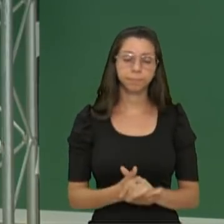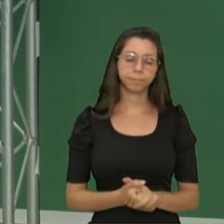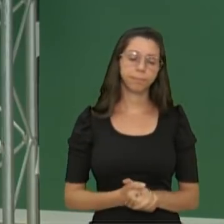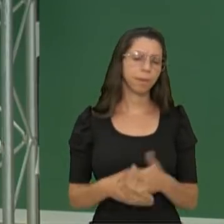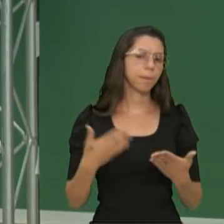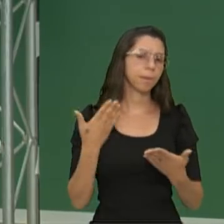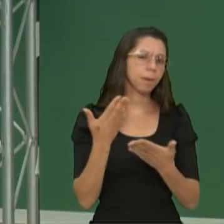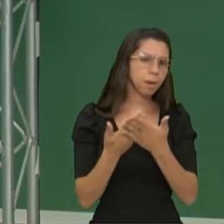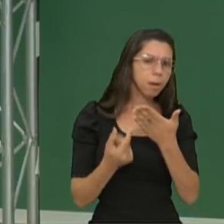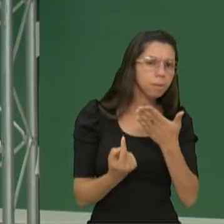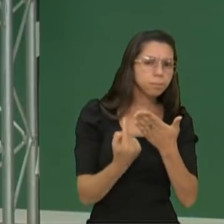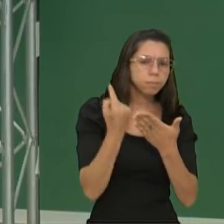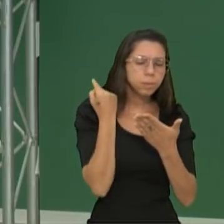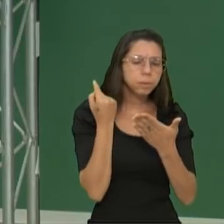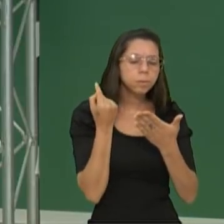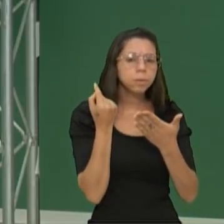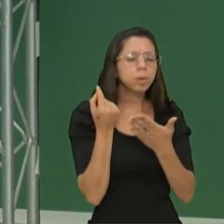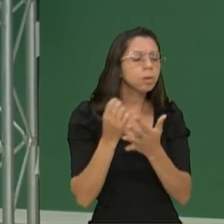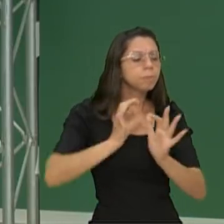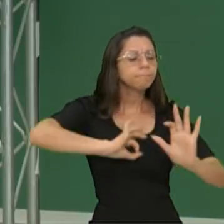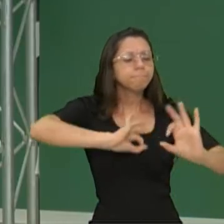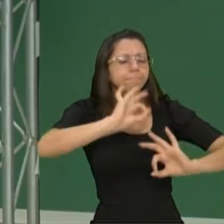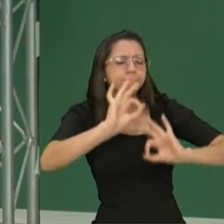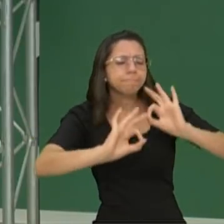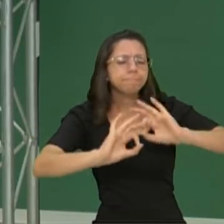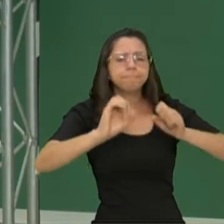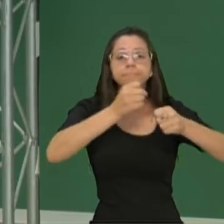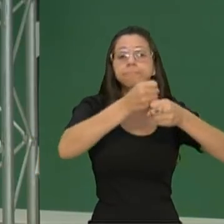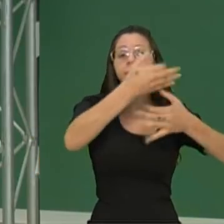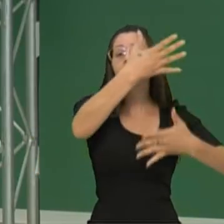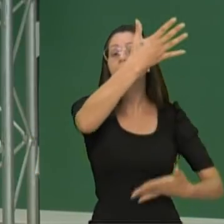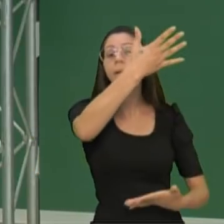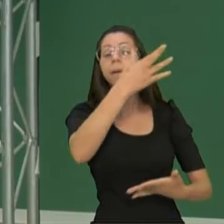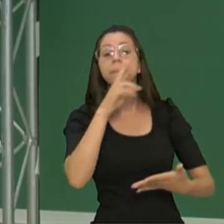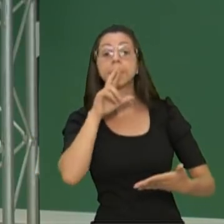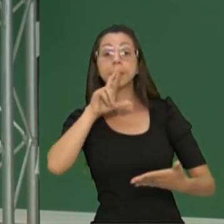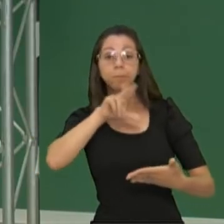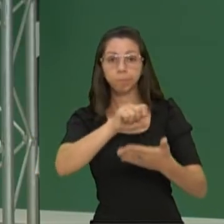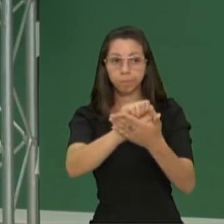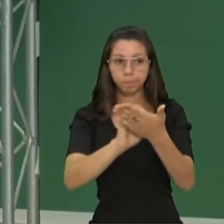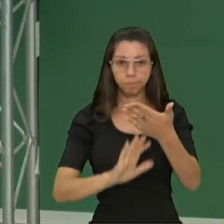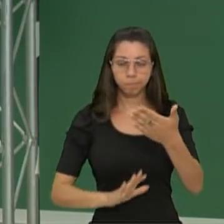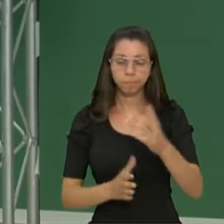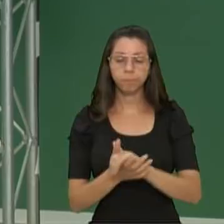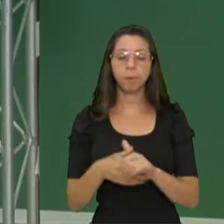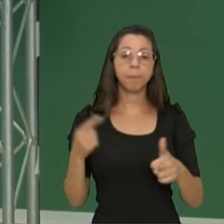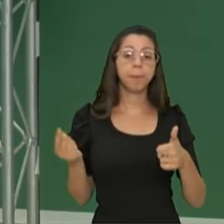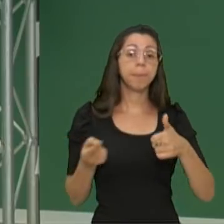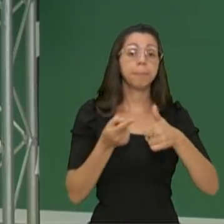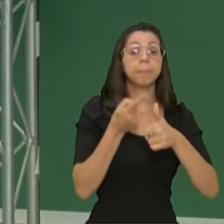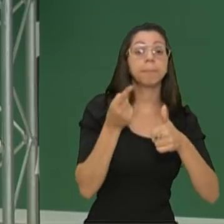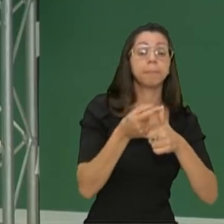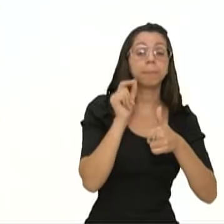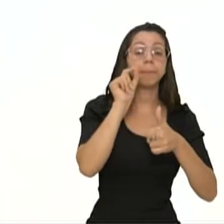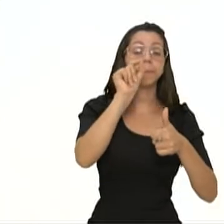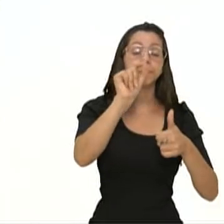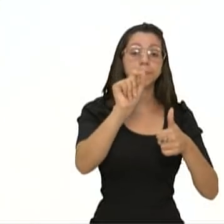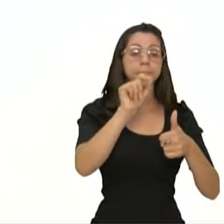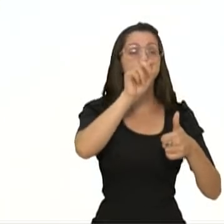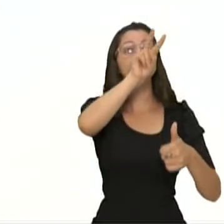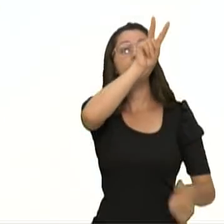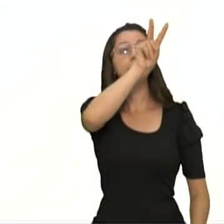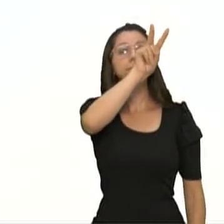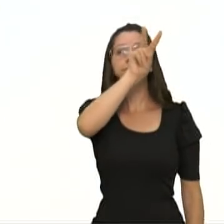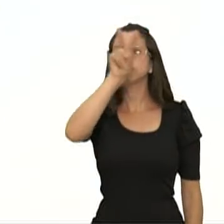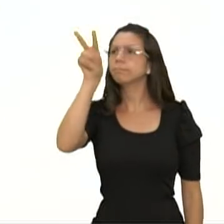passada nós organizamos um roteiro para a resolução de exercícios. Primeiro passo é leia